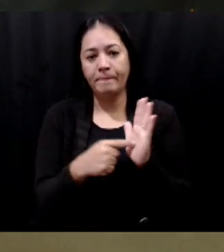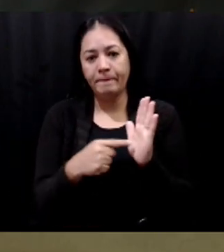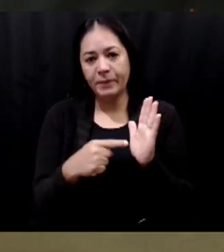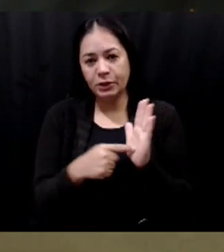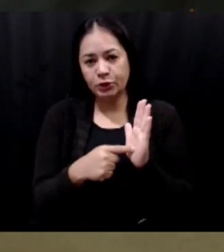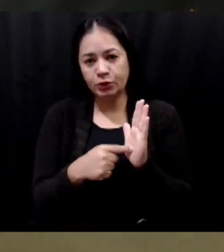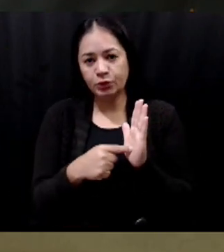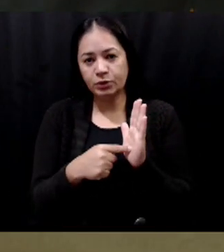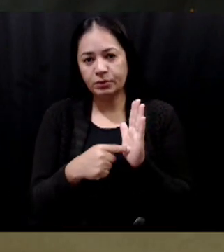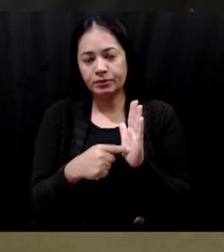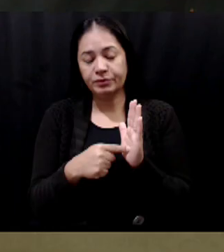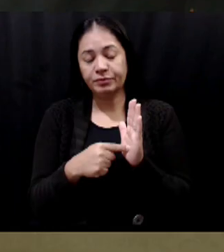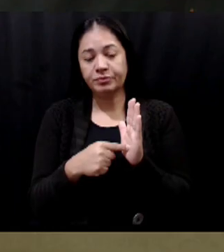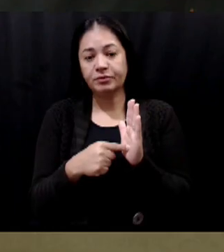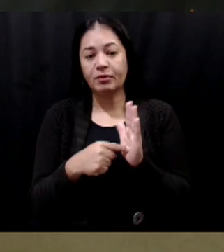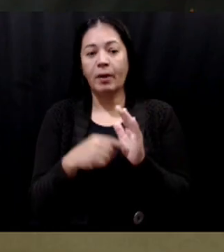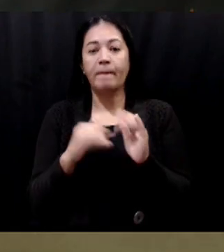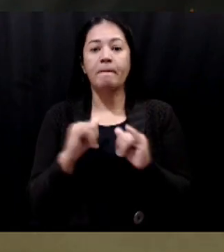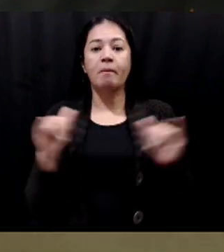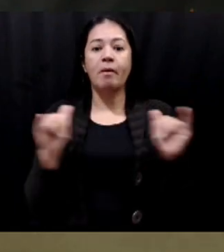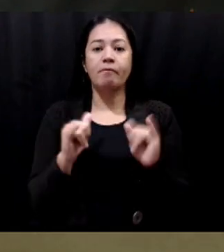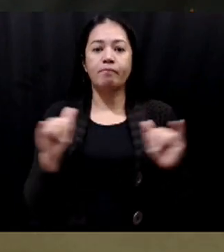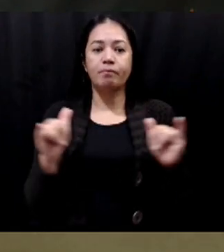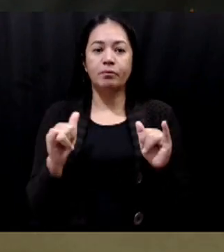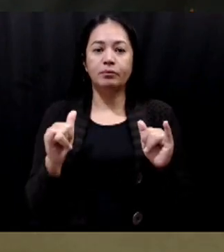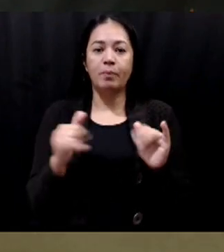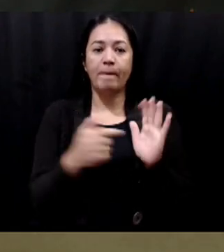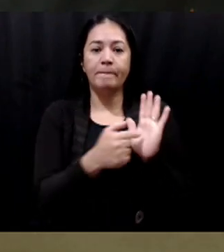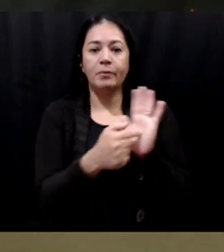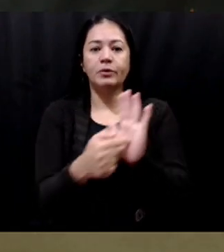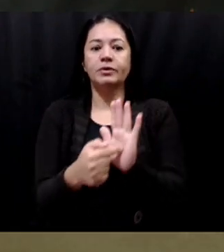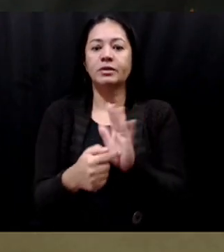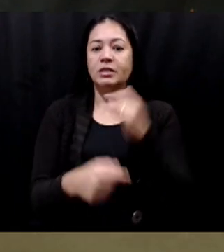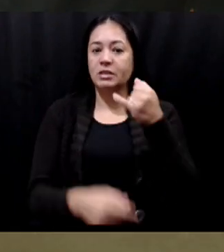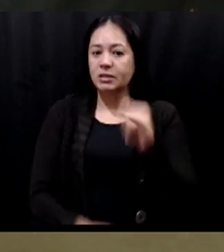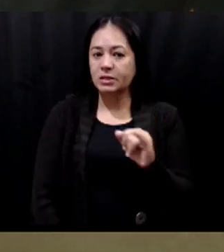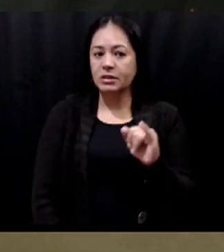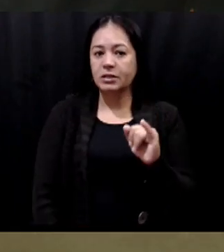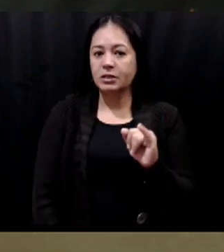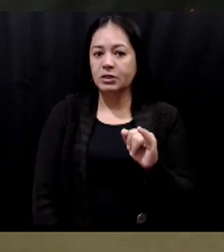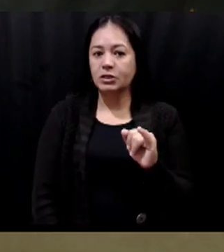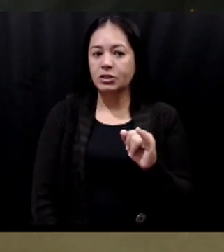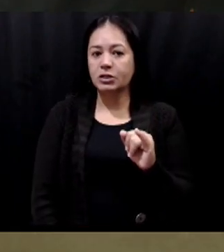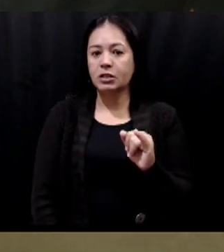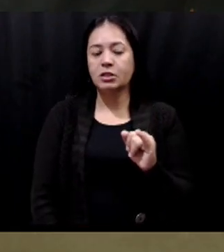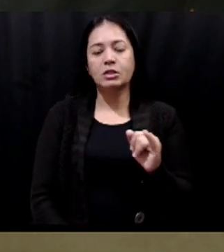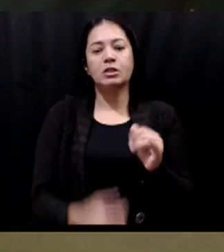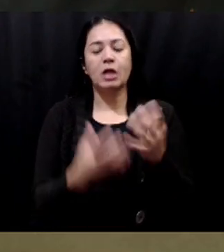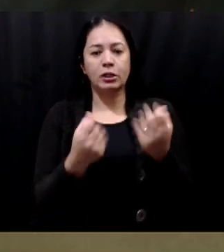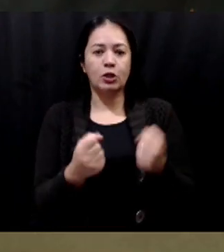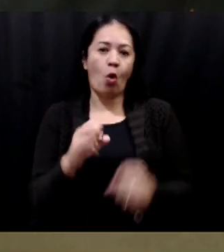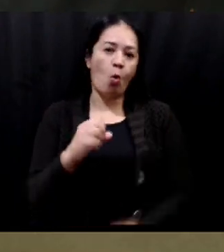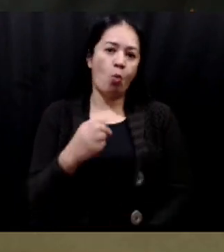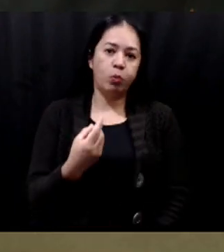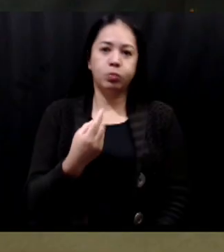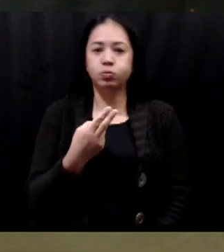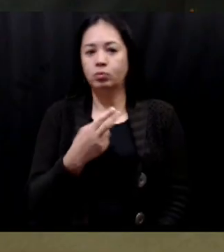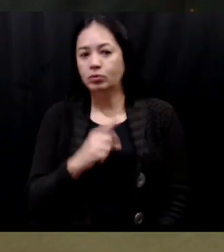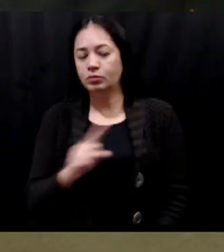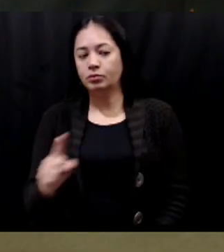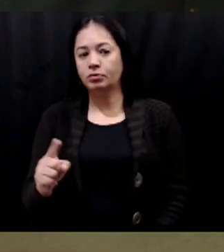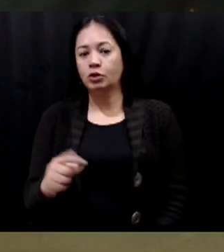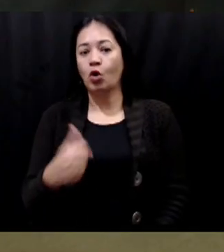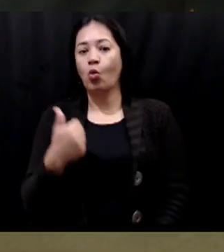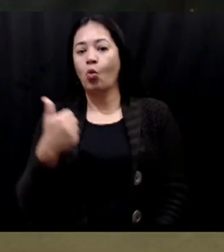ser publicadas, indicando se a denúncia foi considerada procedente ou não. Outra adequação, de acordo com